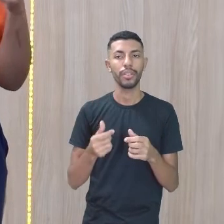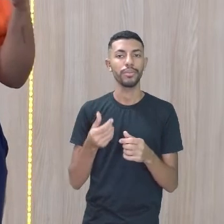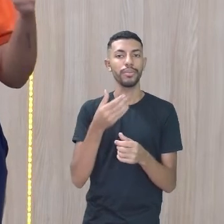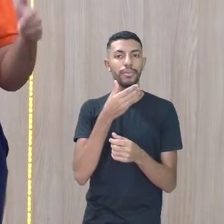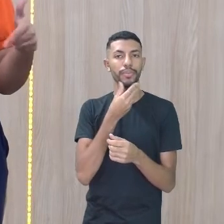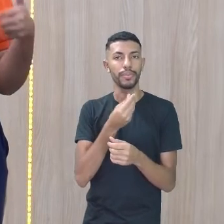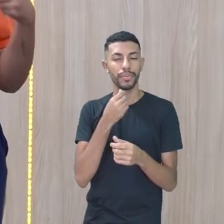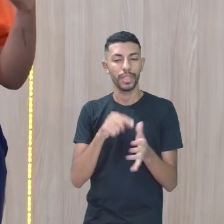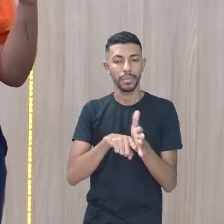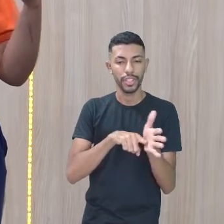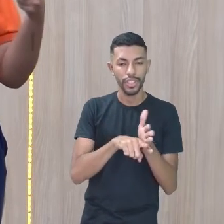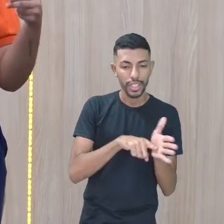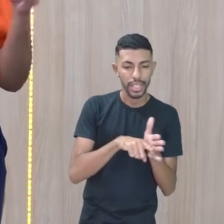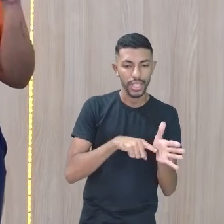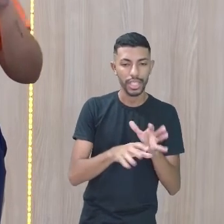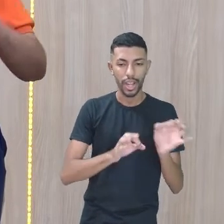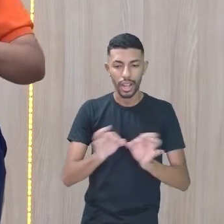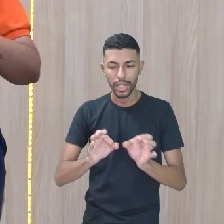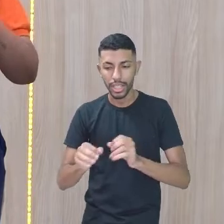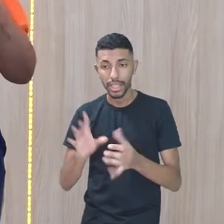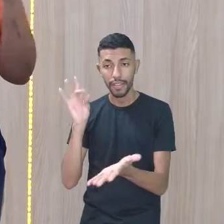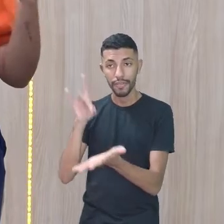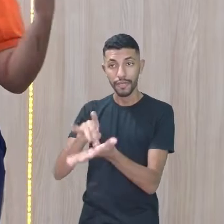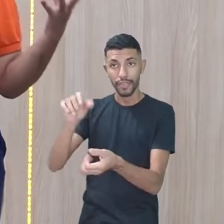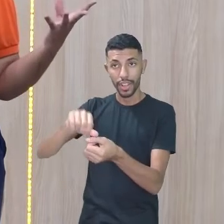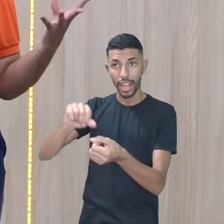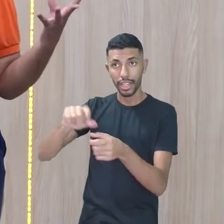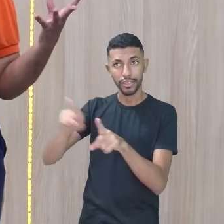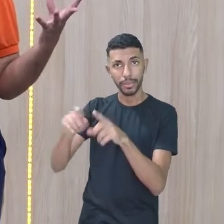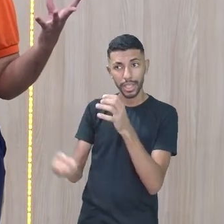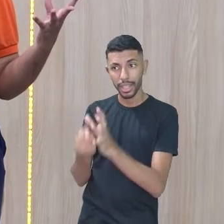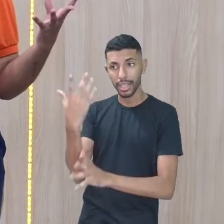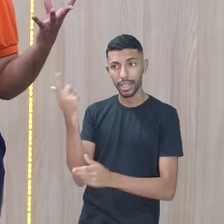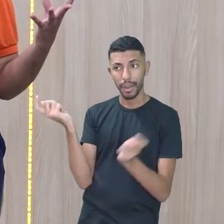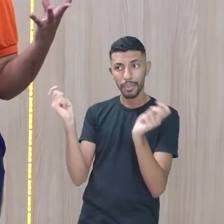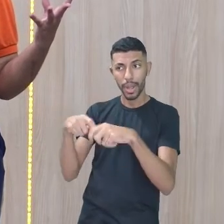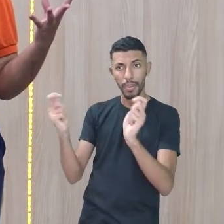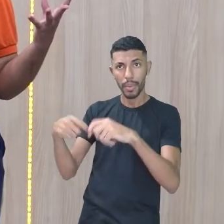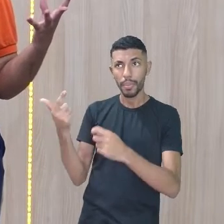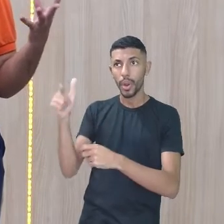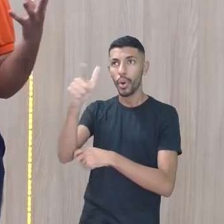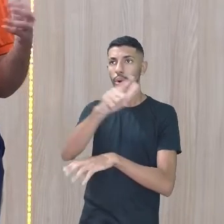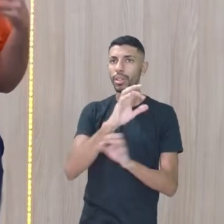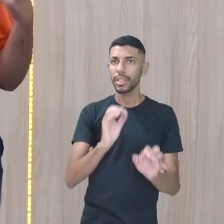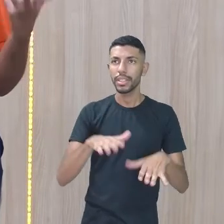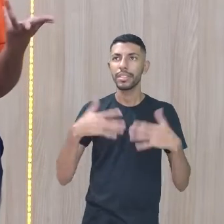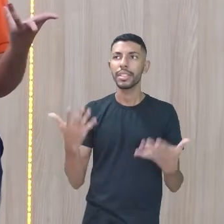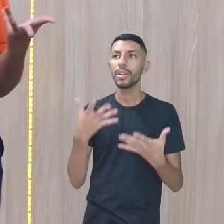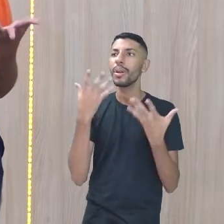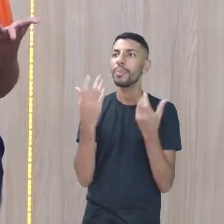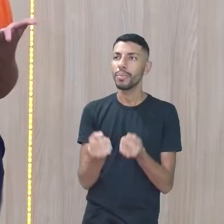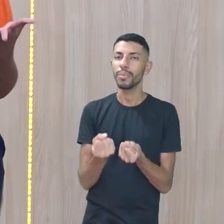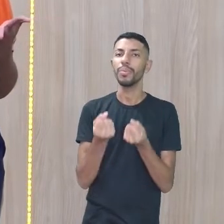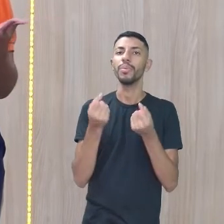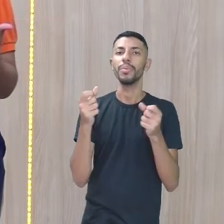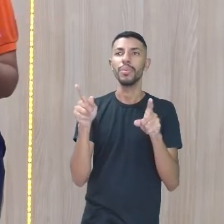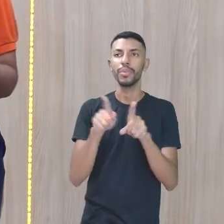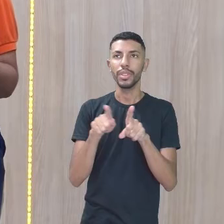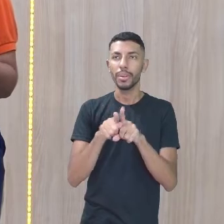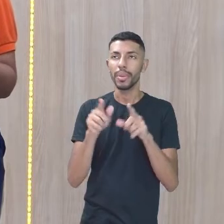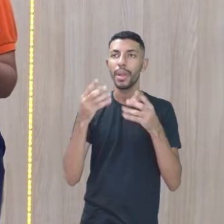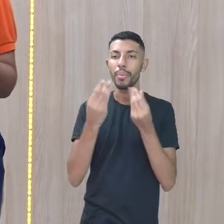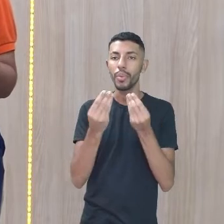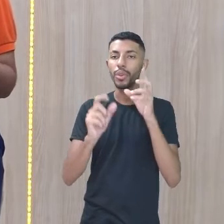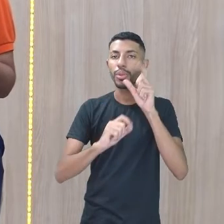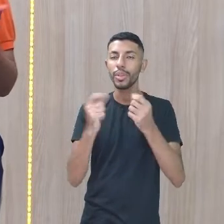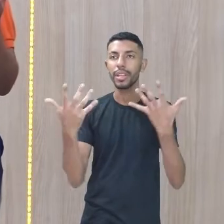pesquisa, planeja, executa e cria outras possibilidades para as pessoas. Então, ele é muito inclusivo também.